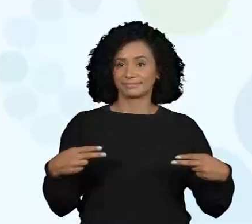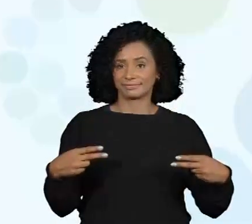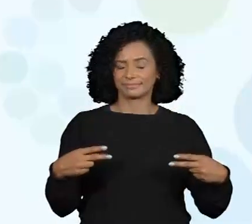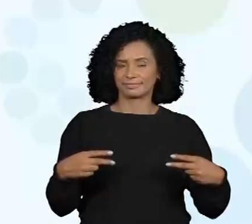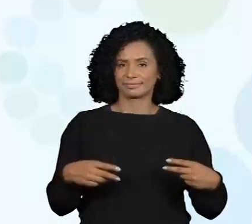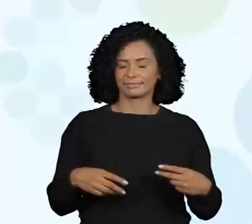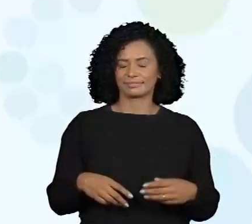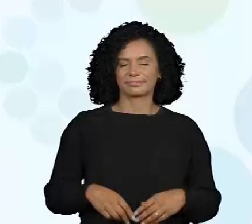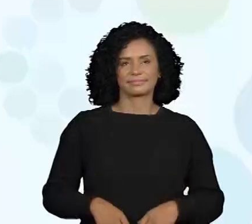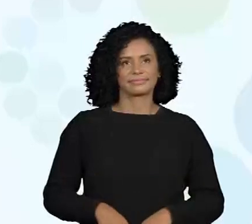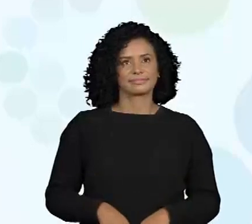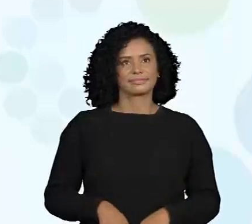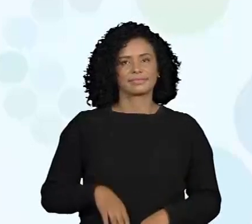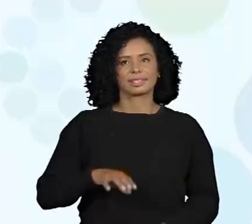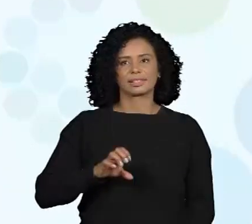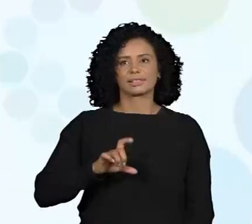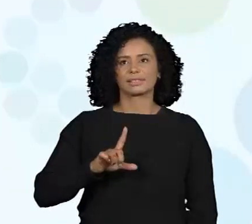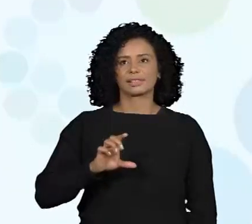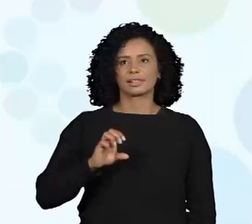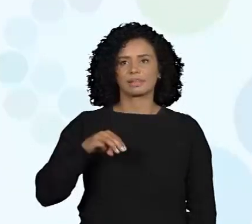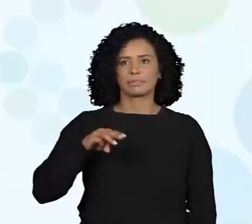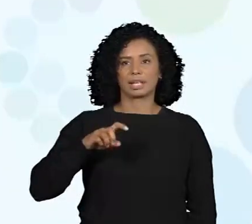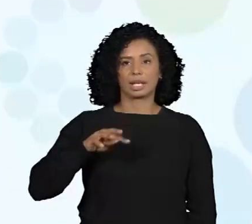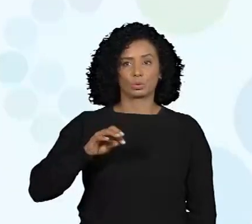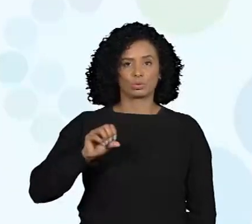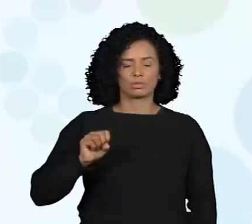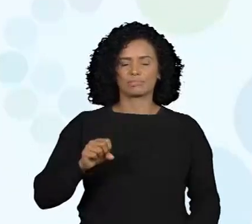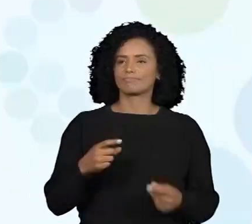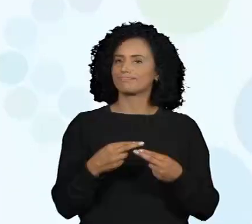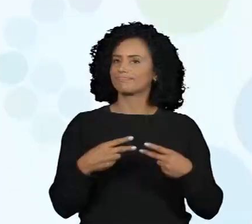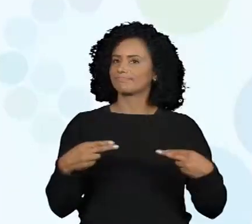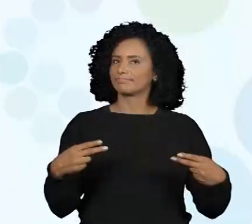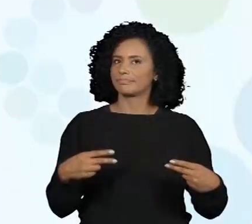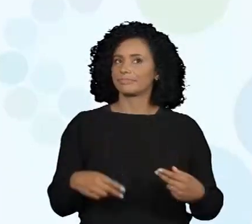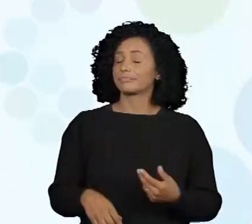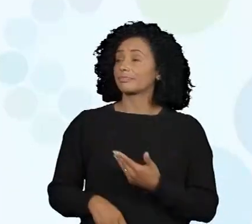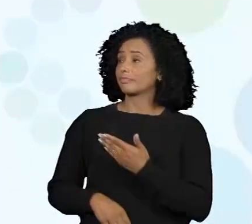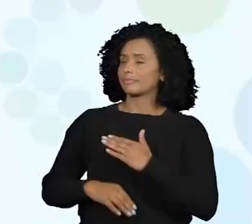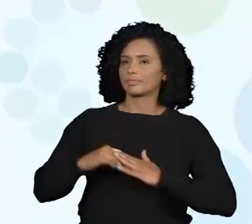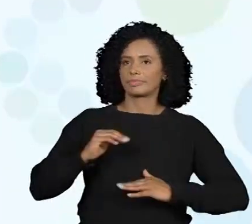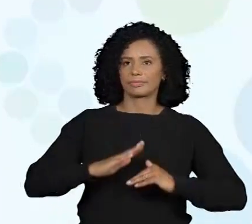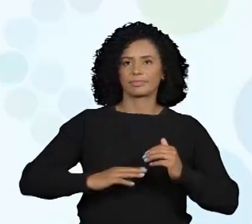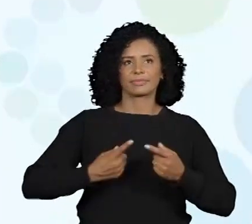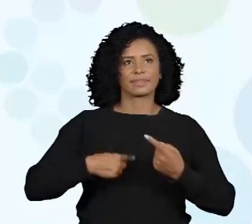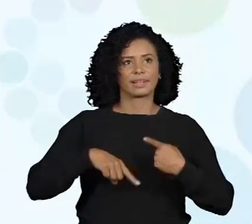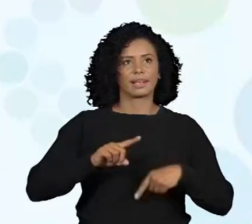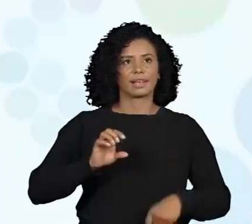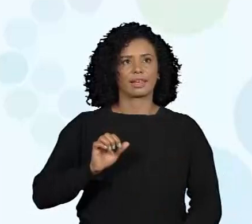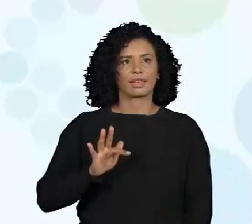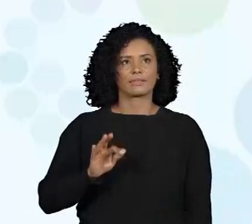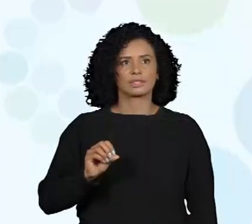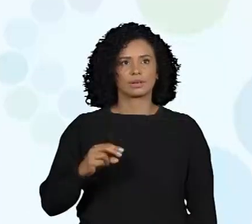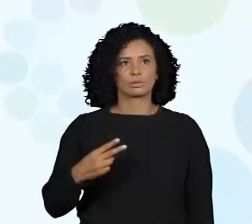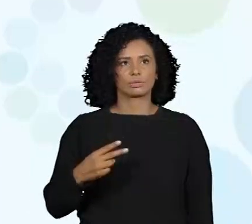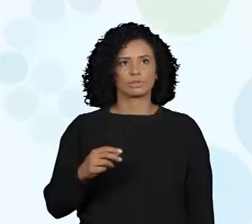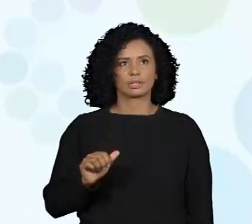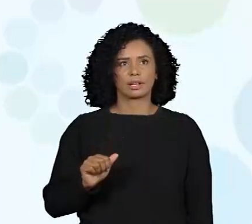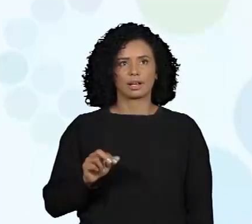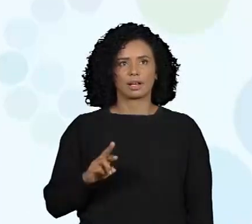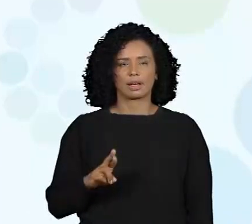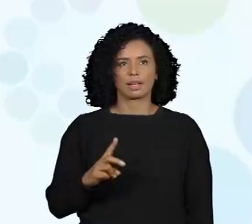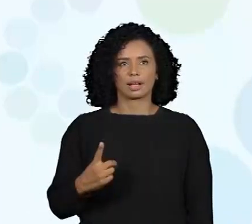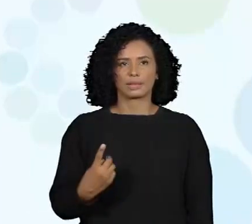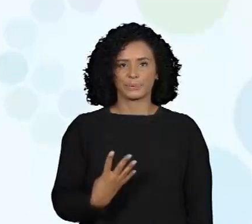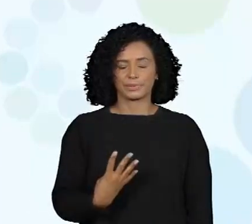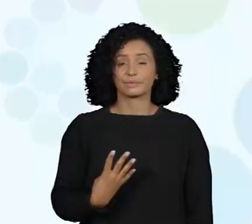é a habilidade de hoje ef02 R14 então Lembrando que é uma aula de retomada